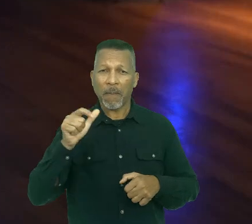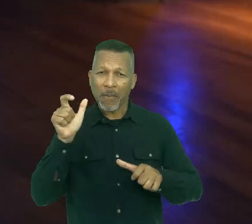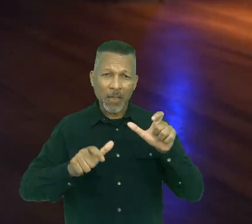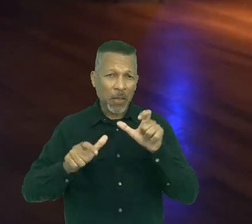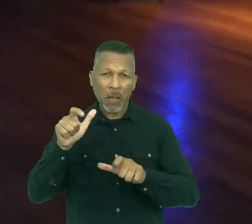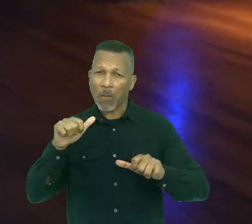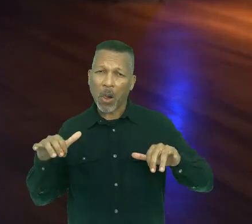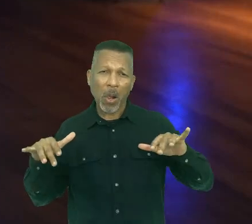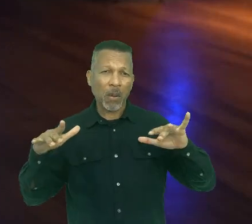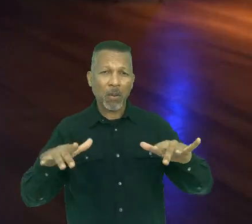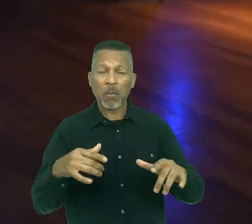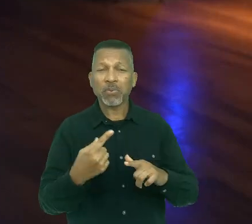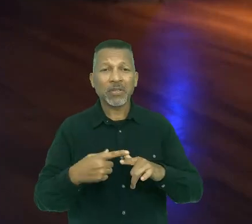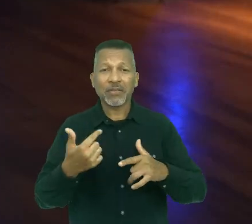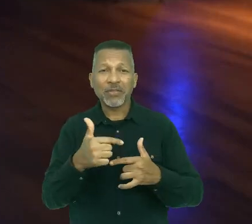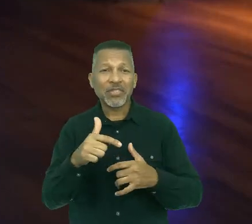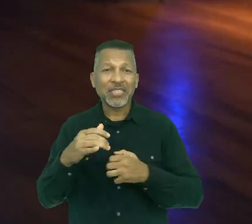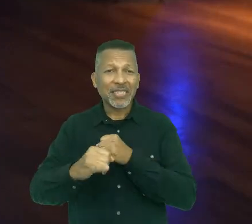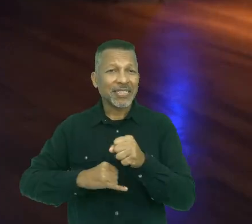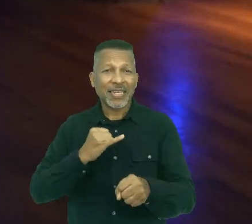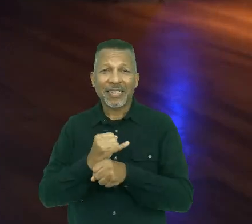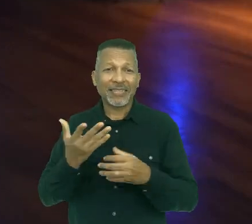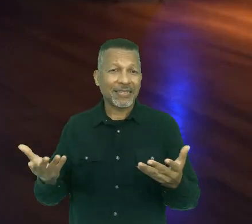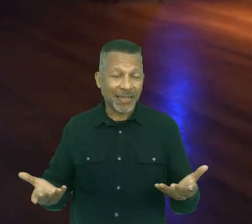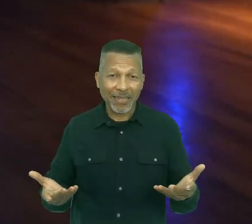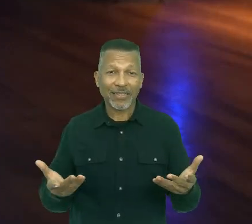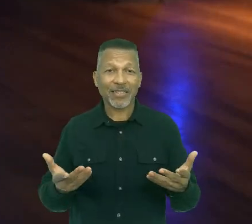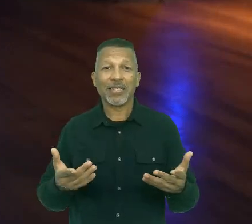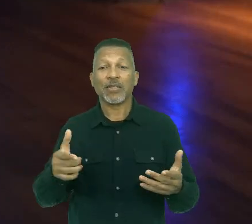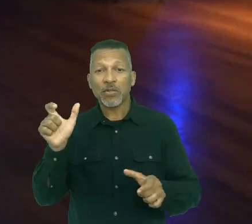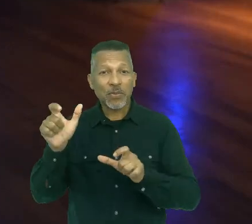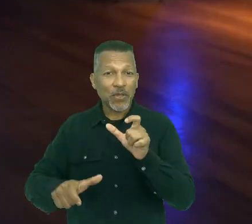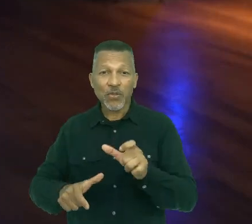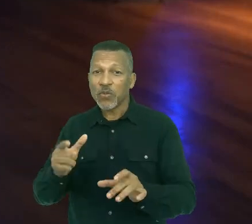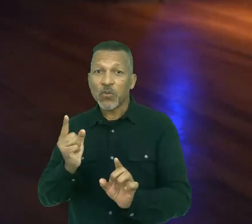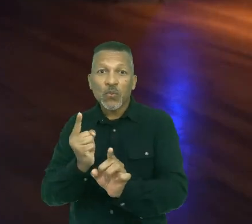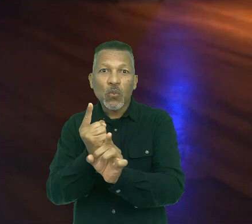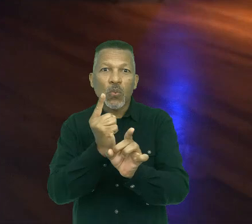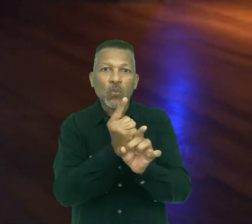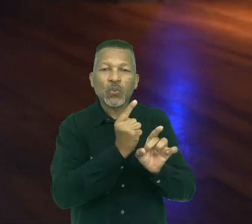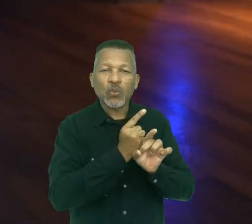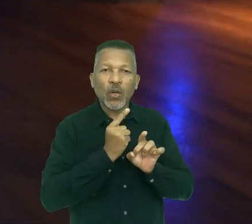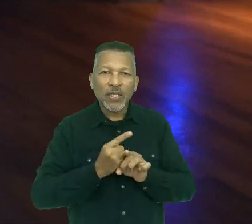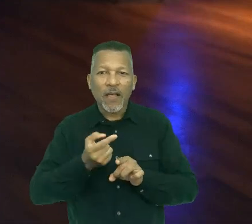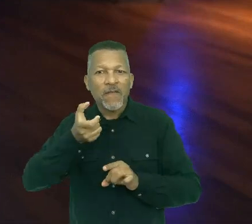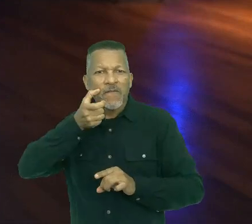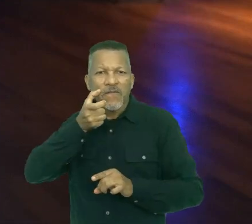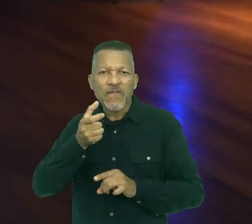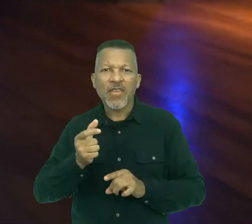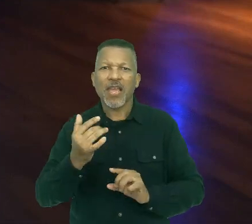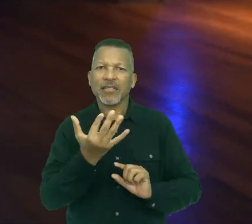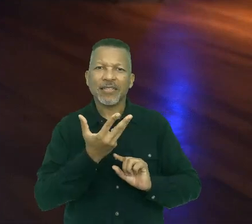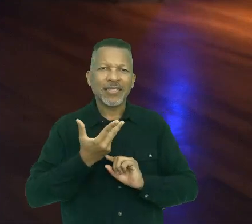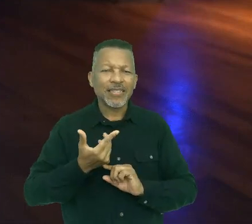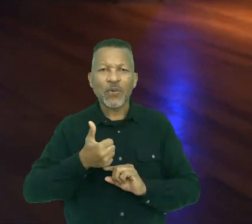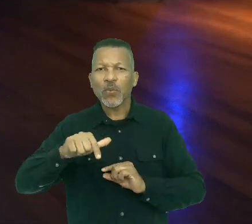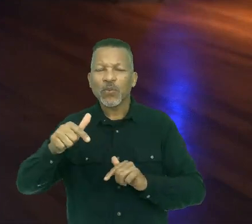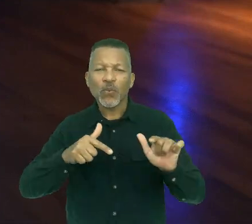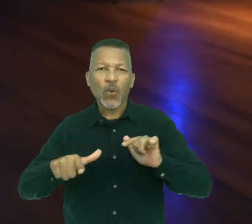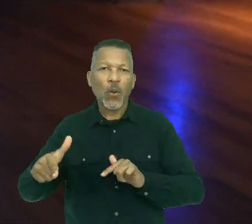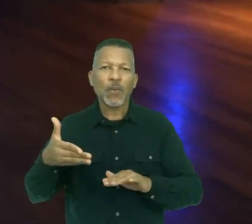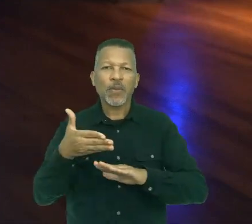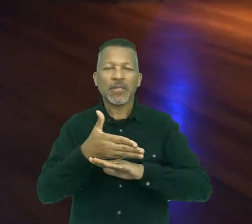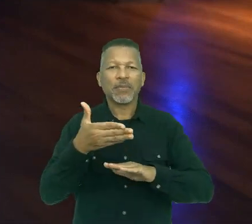não tinha internet, nada. Então, maneira que as pessoas tinham de se encontrar, de ver outros artistas, participar de uma coisa nova,